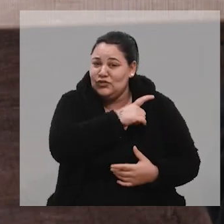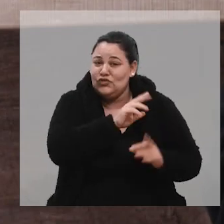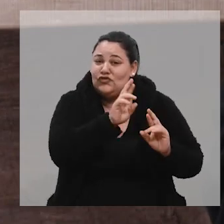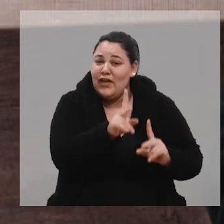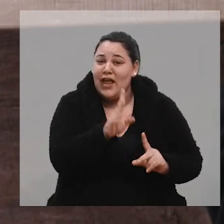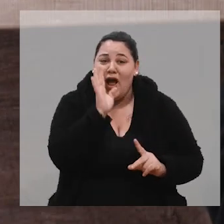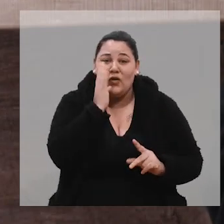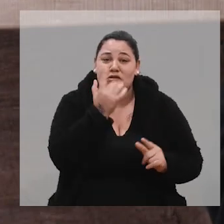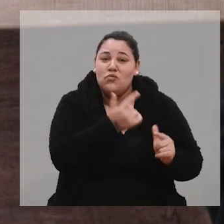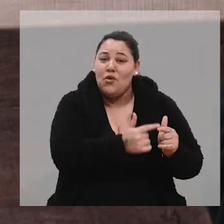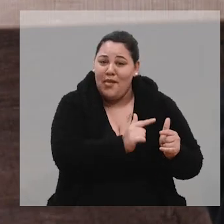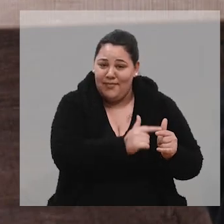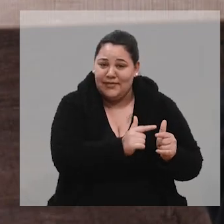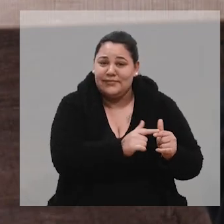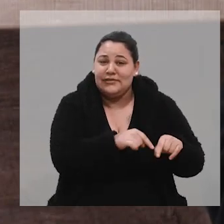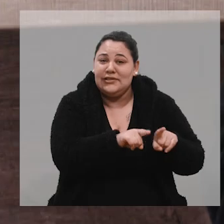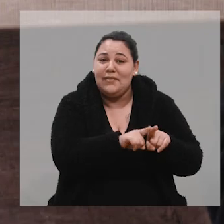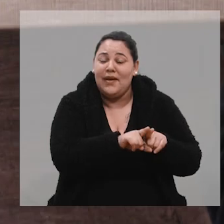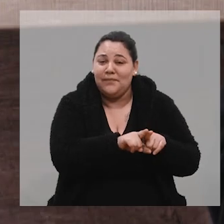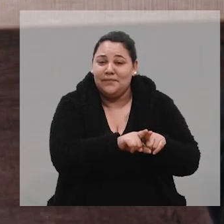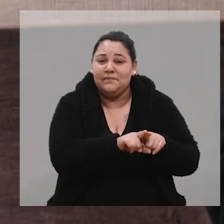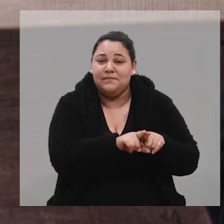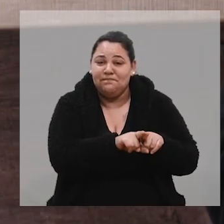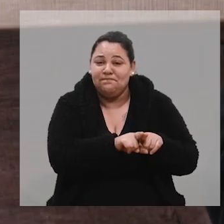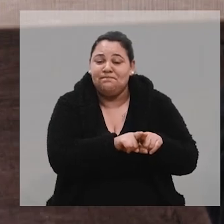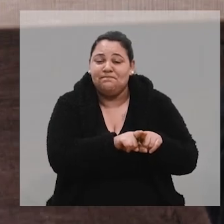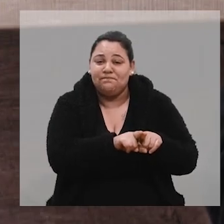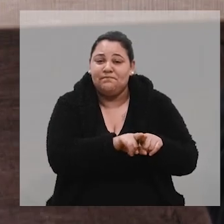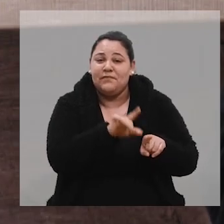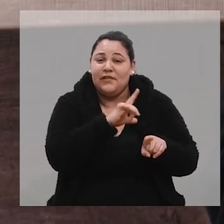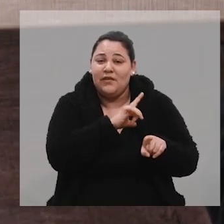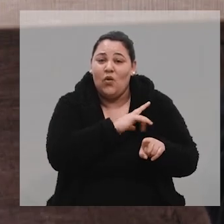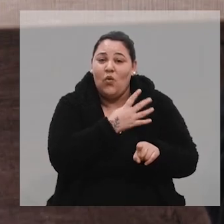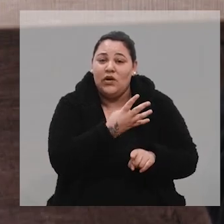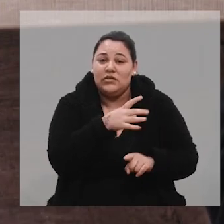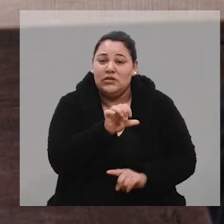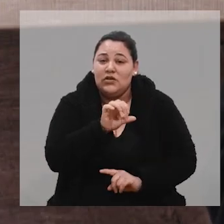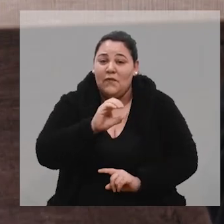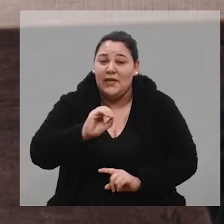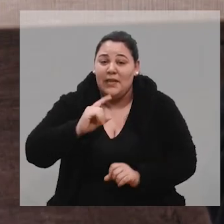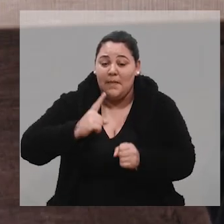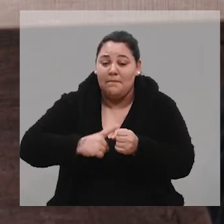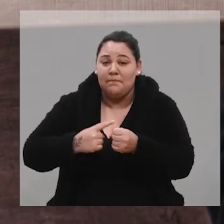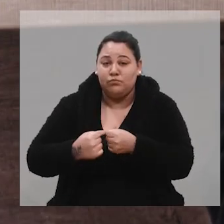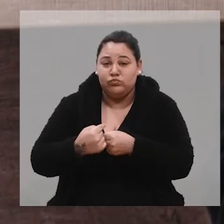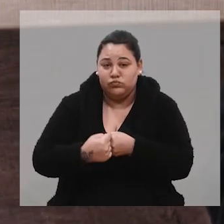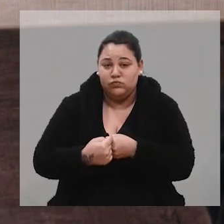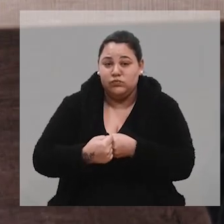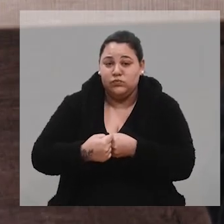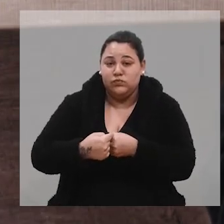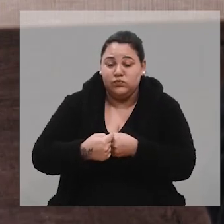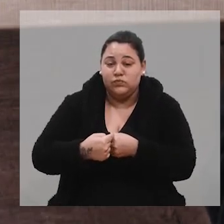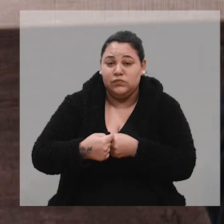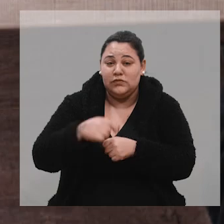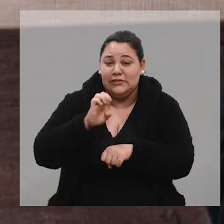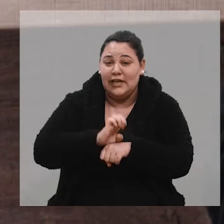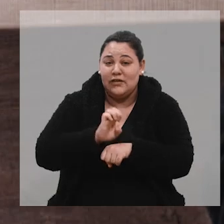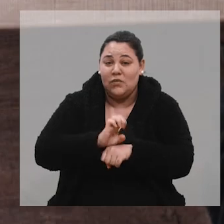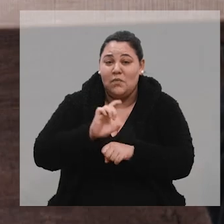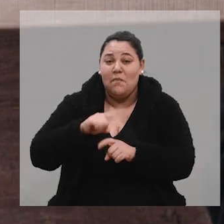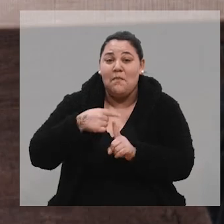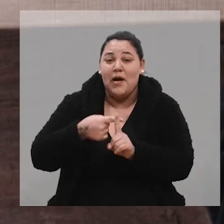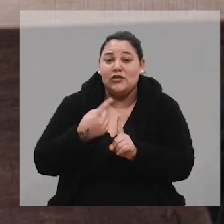diferenciada, aonde ocasionou uma situação de 490 municípios no estado, mais